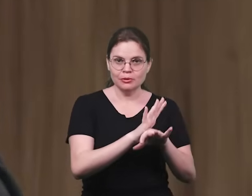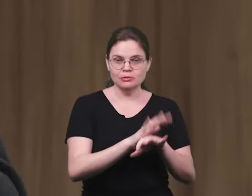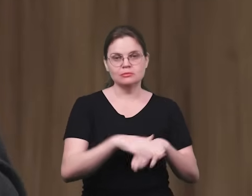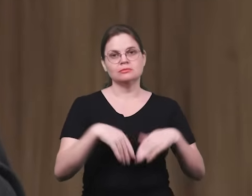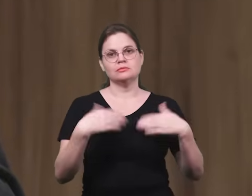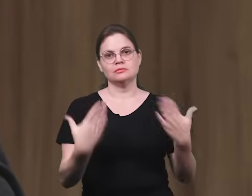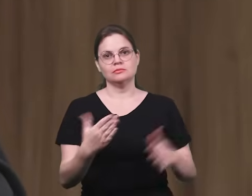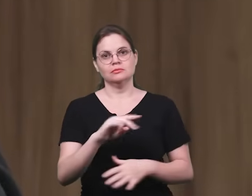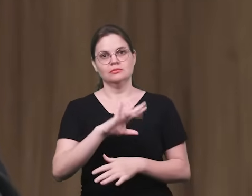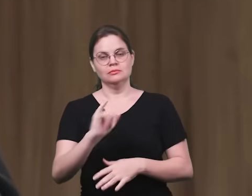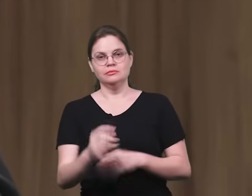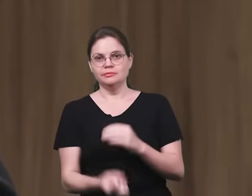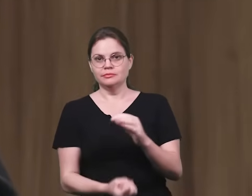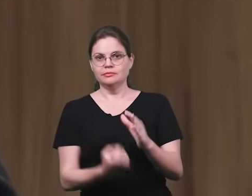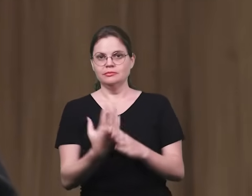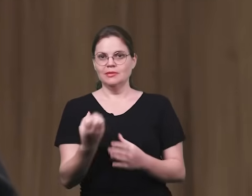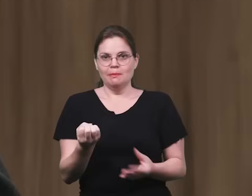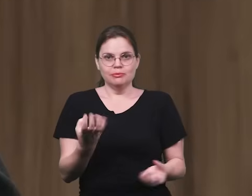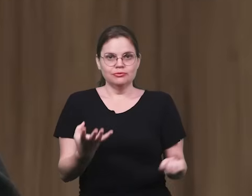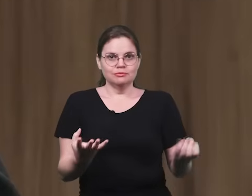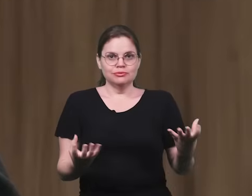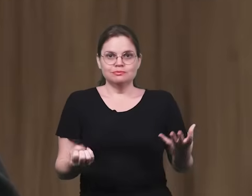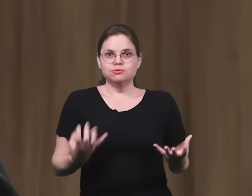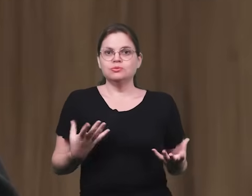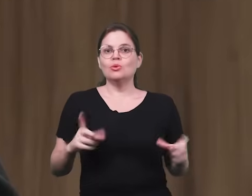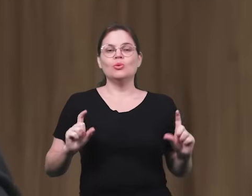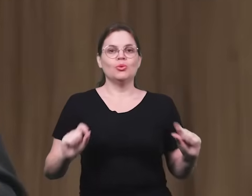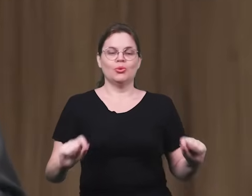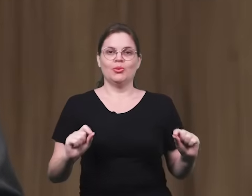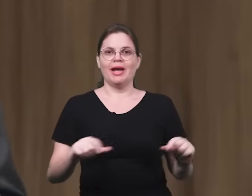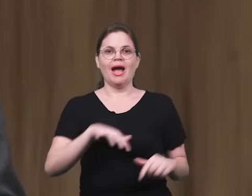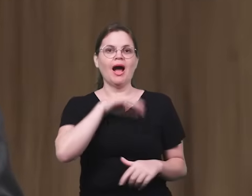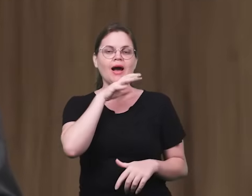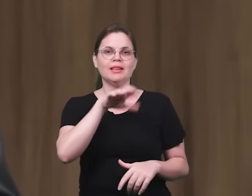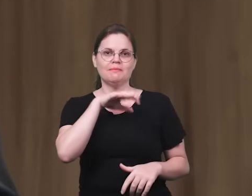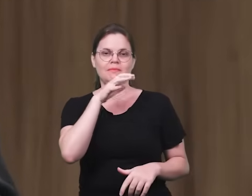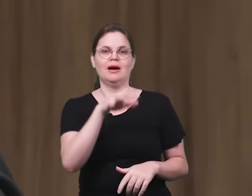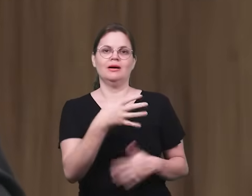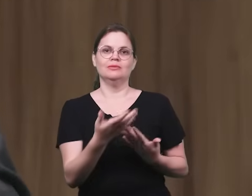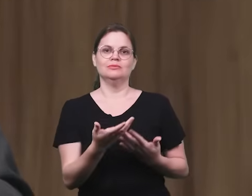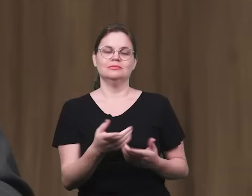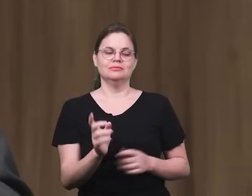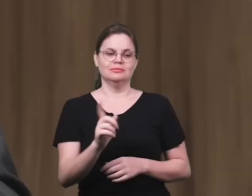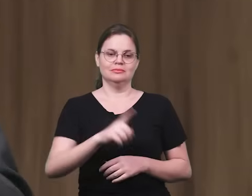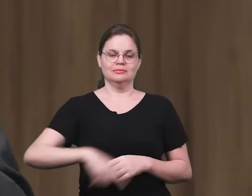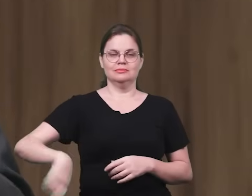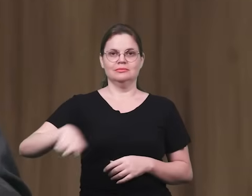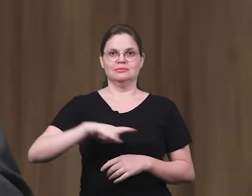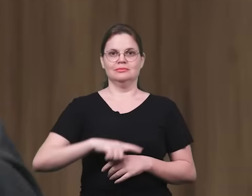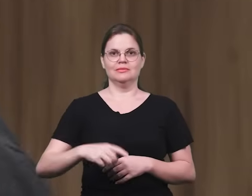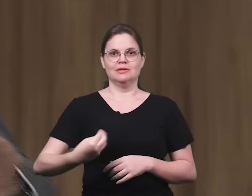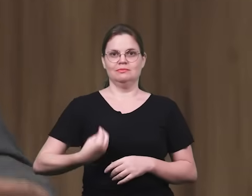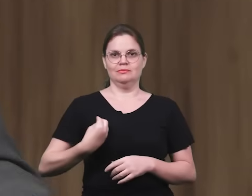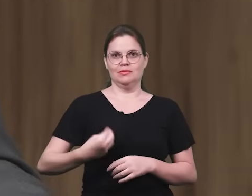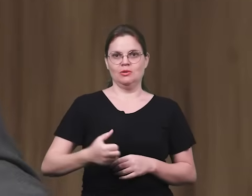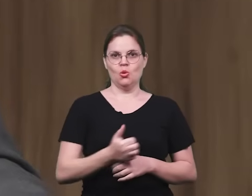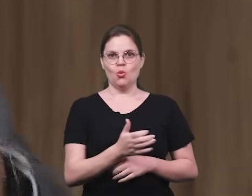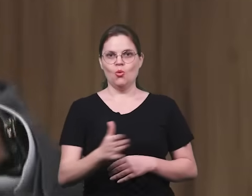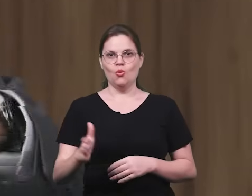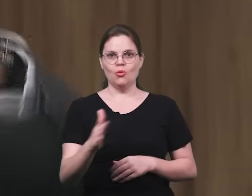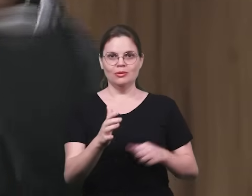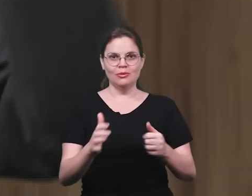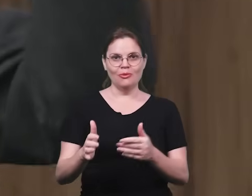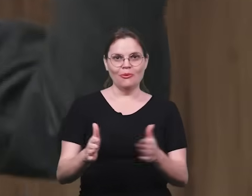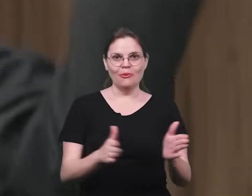criará criaturas, né? Ele gerará criaturas para ocupar os mares